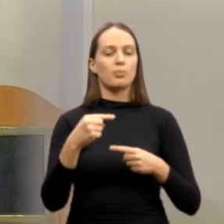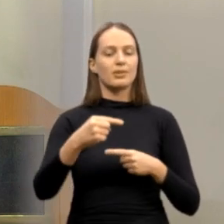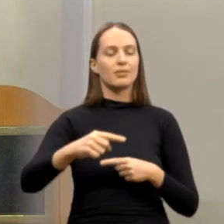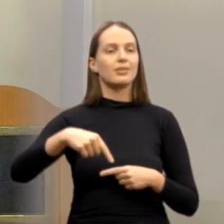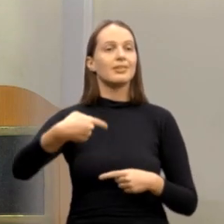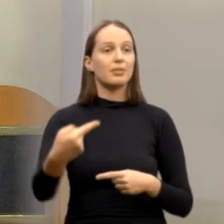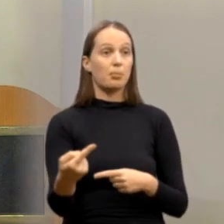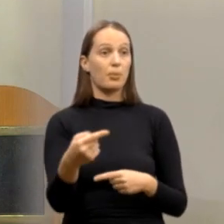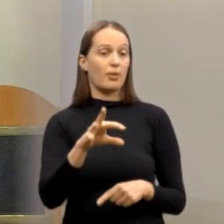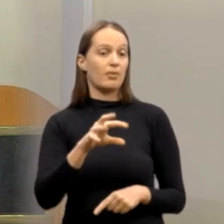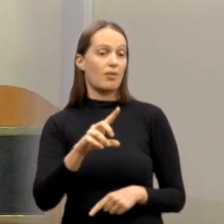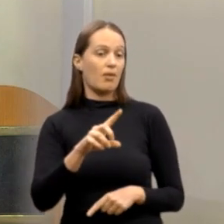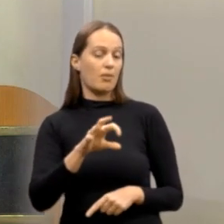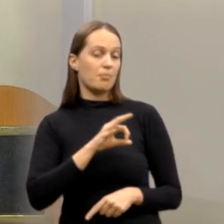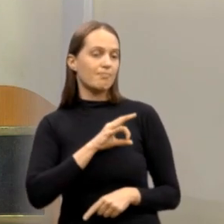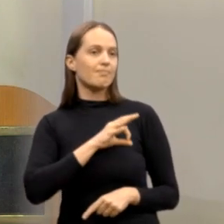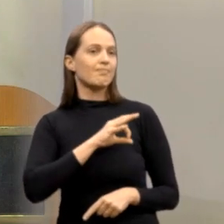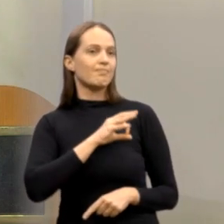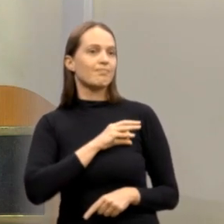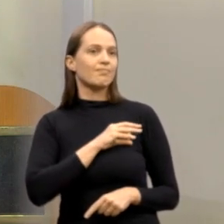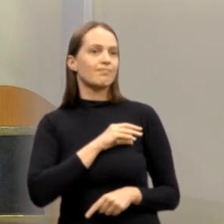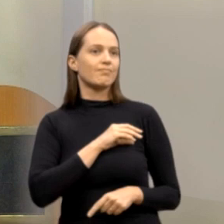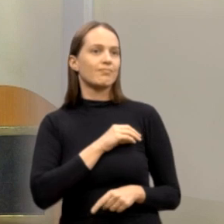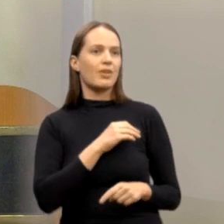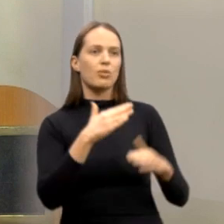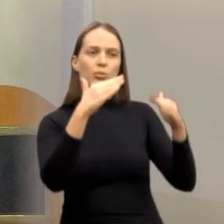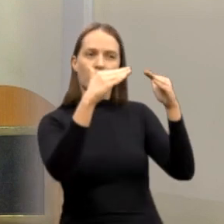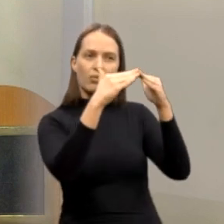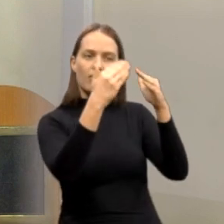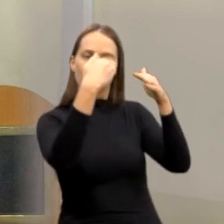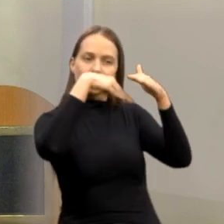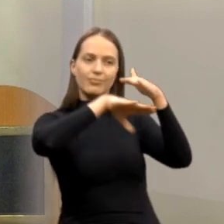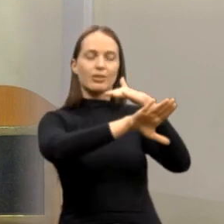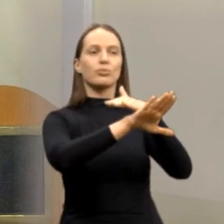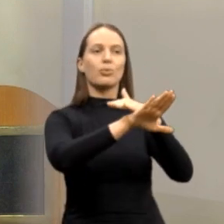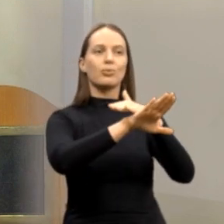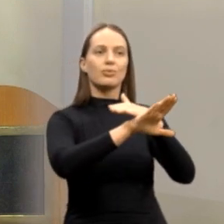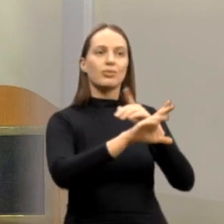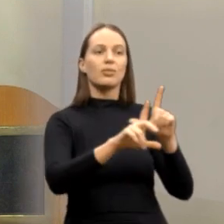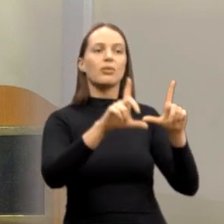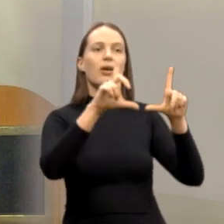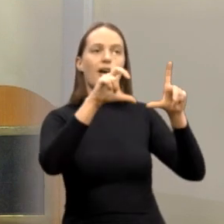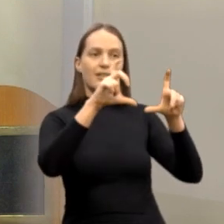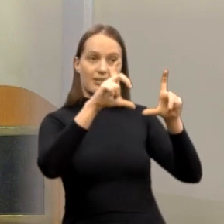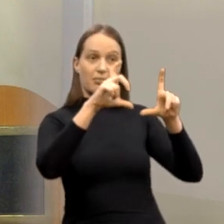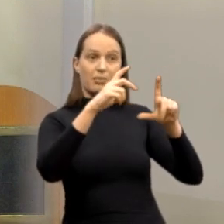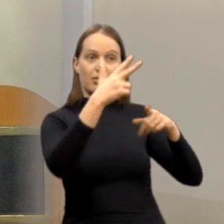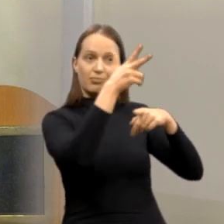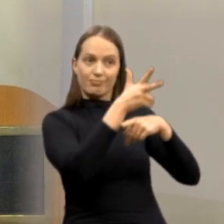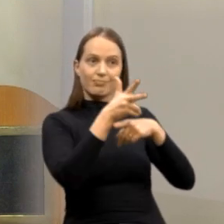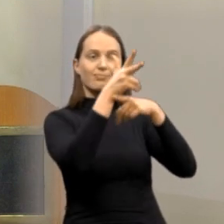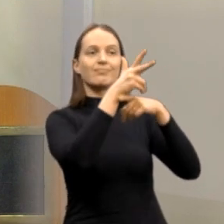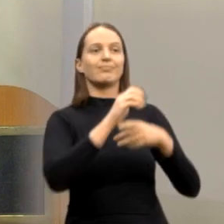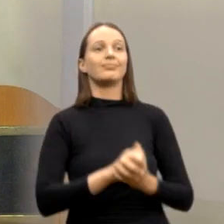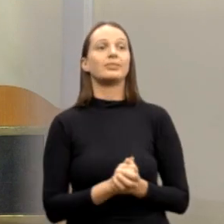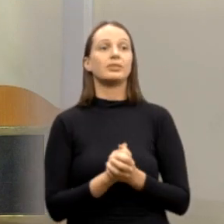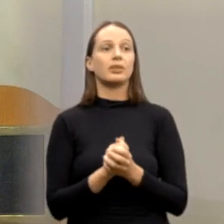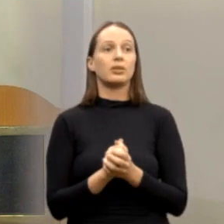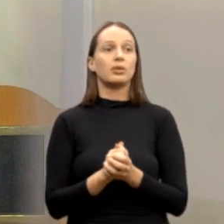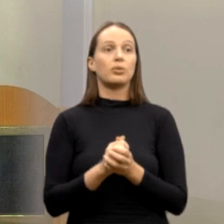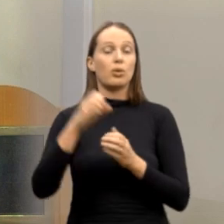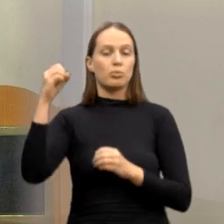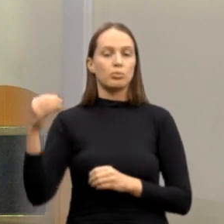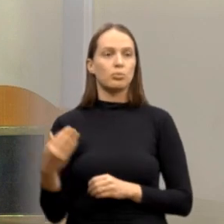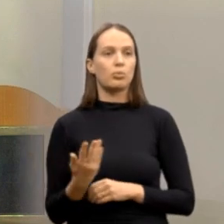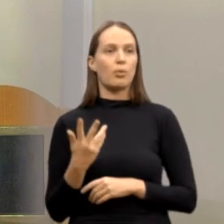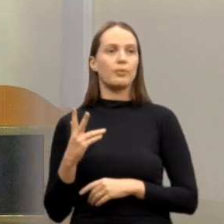anônima de que eles tinham escondido no telhado o HD com as imagens nova busca apreensão foi feita e encontrado